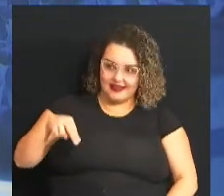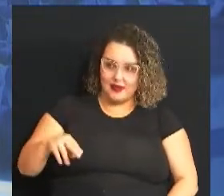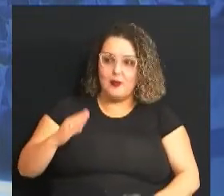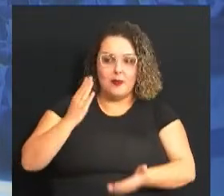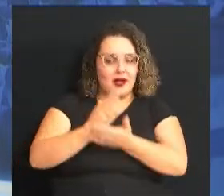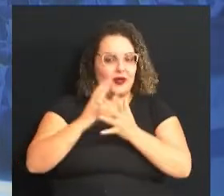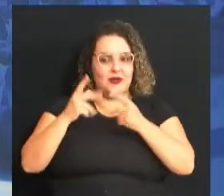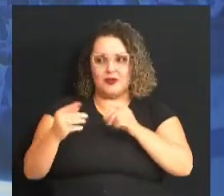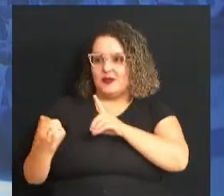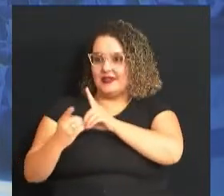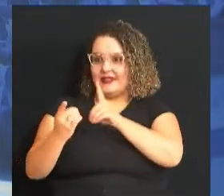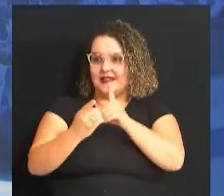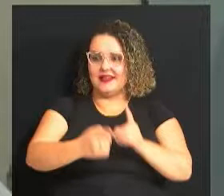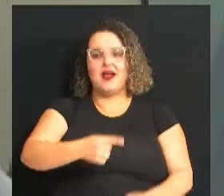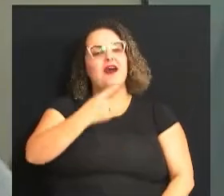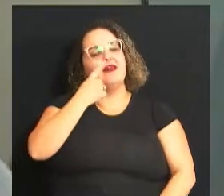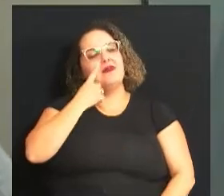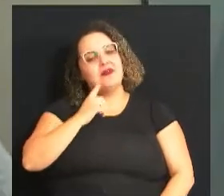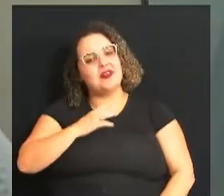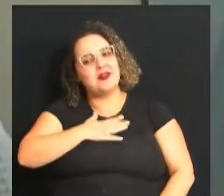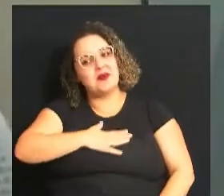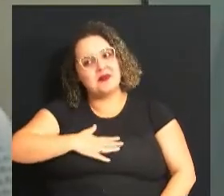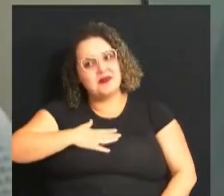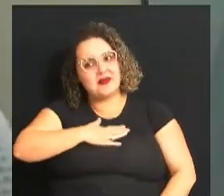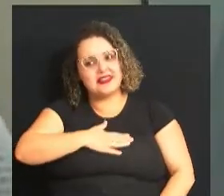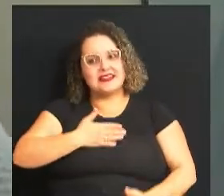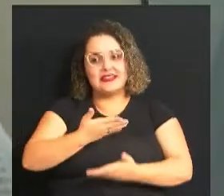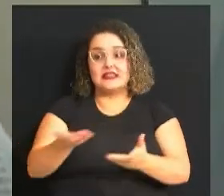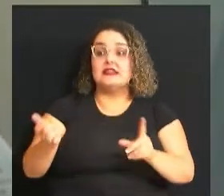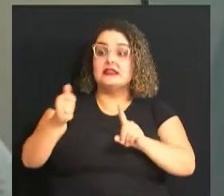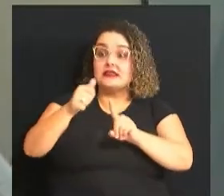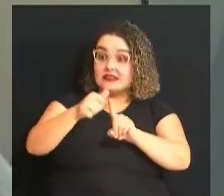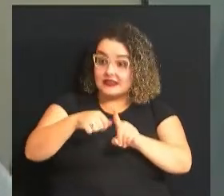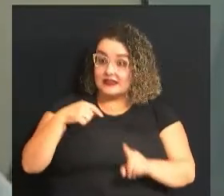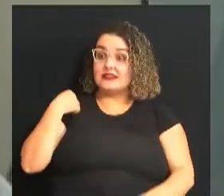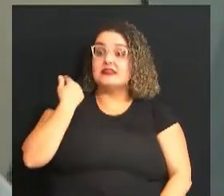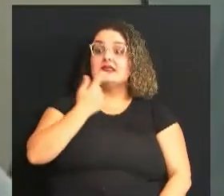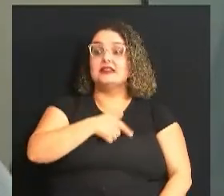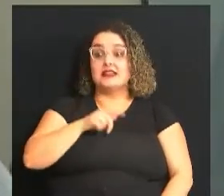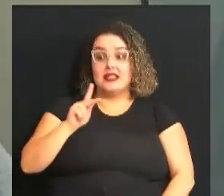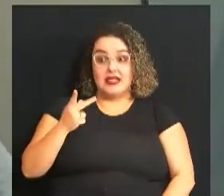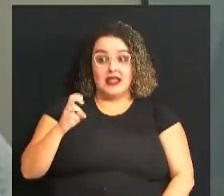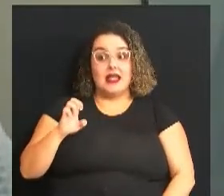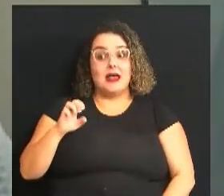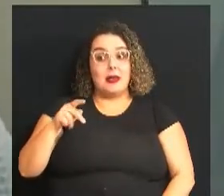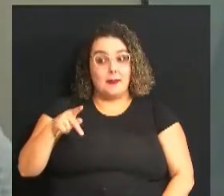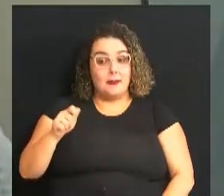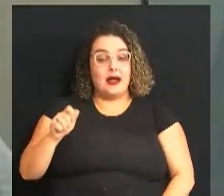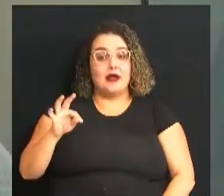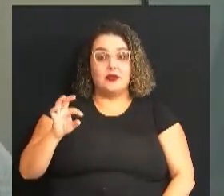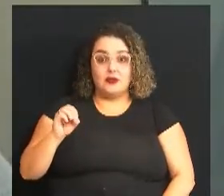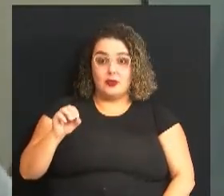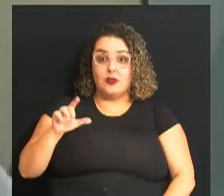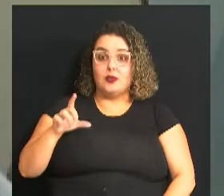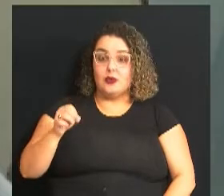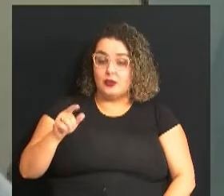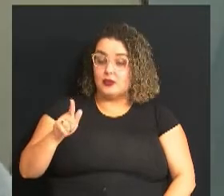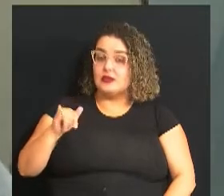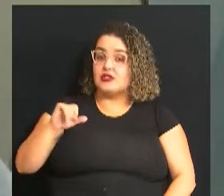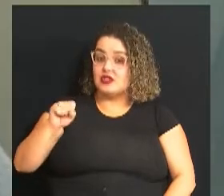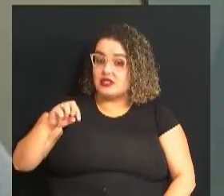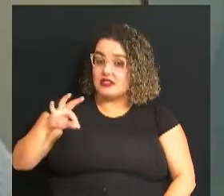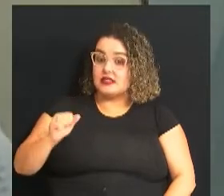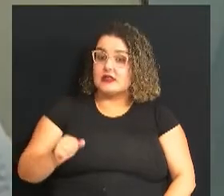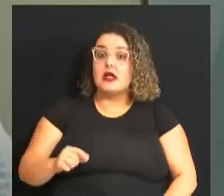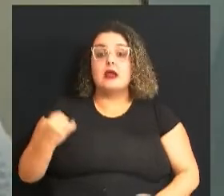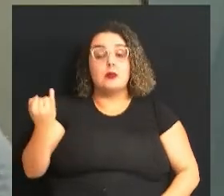Viviane, é um prazer estar aqui nesse mês que para nós hepatologistas é um mês emblemático de luta contra as hepatites